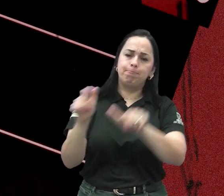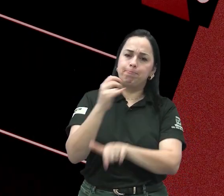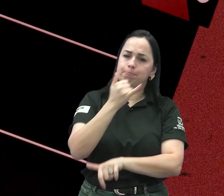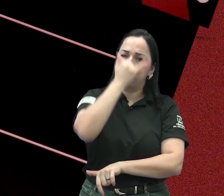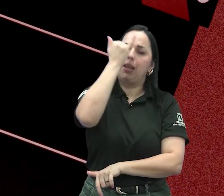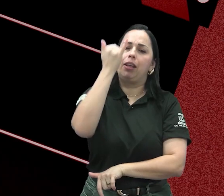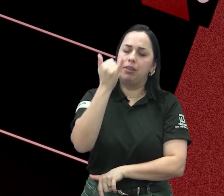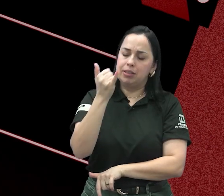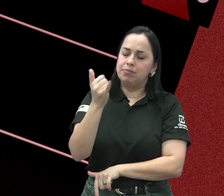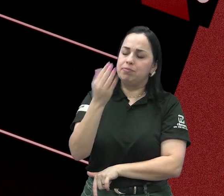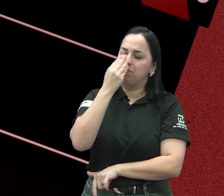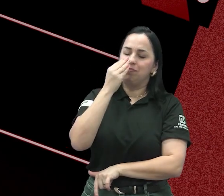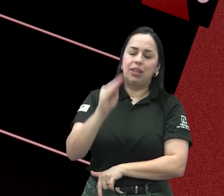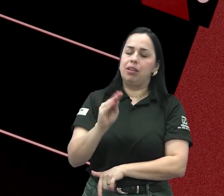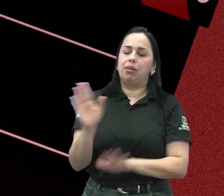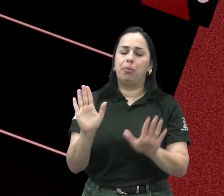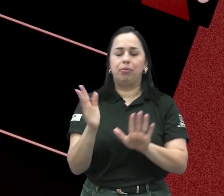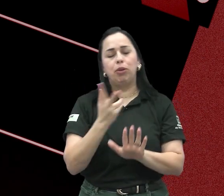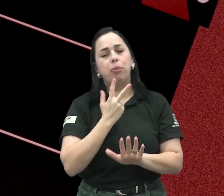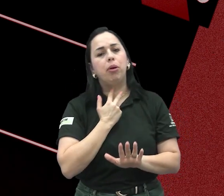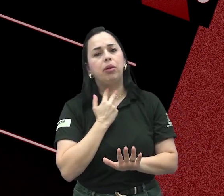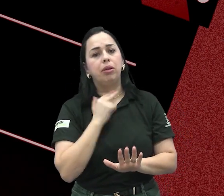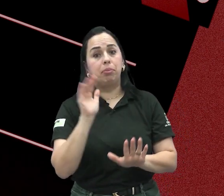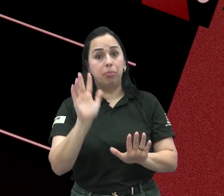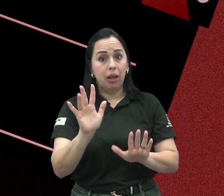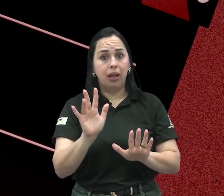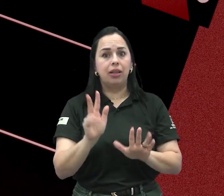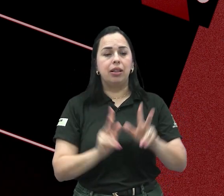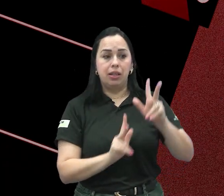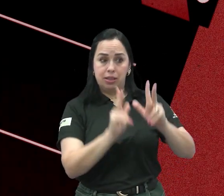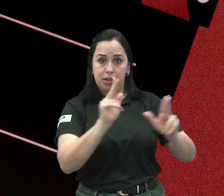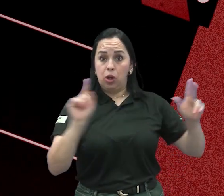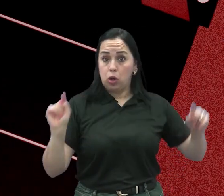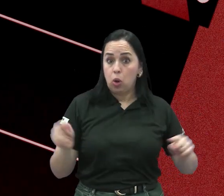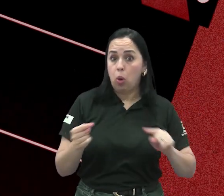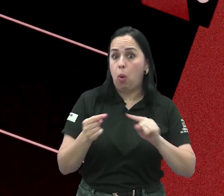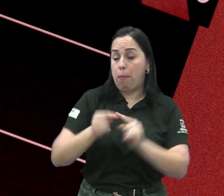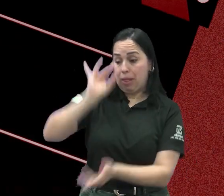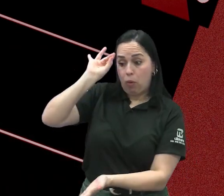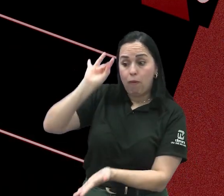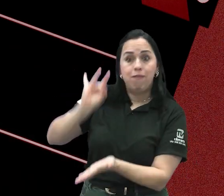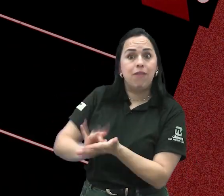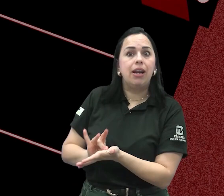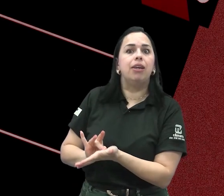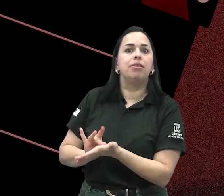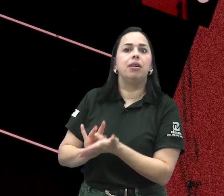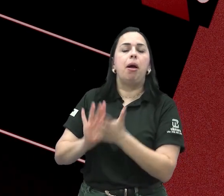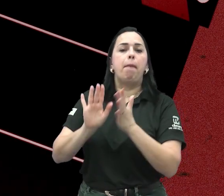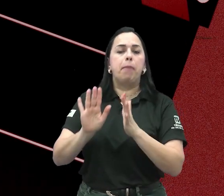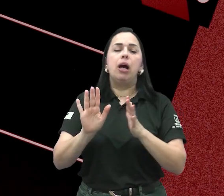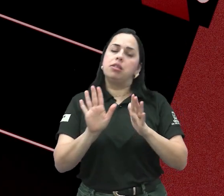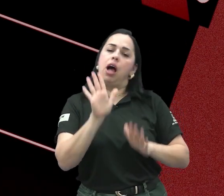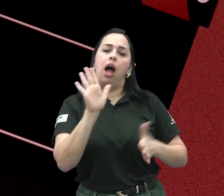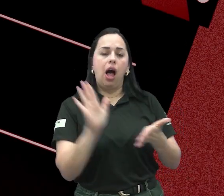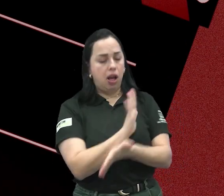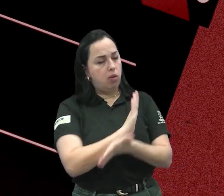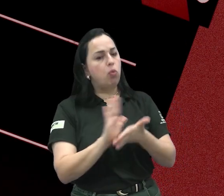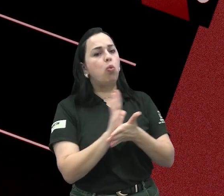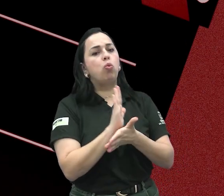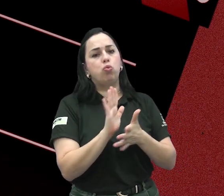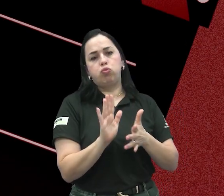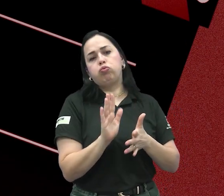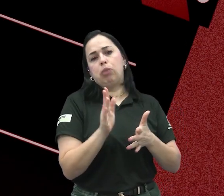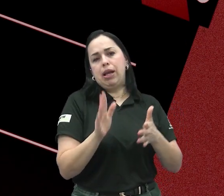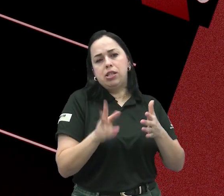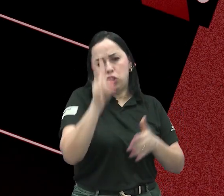sejam esquecidas. Só para reforçar, essa série é baseada em fatos reais, mas há elementos fictícios que